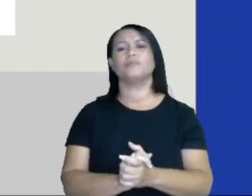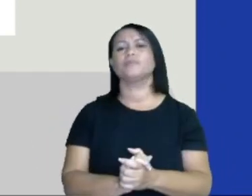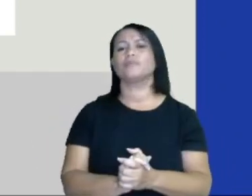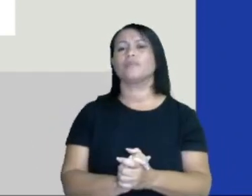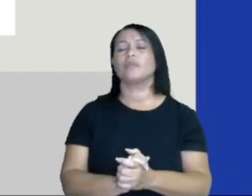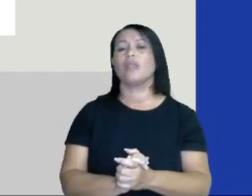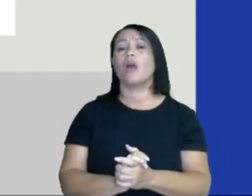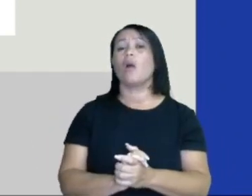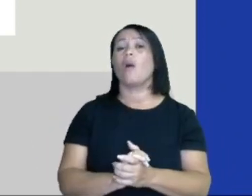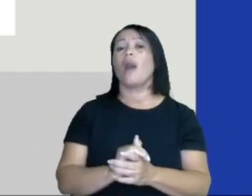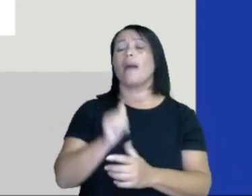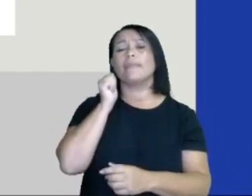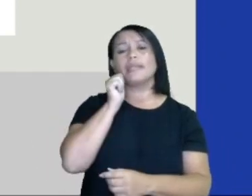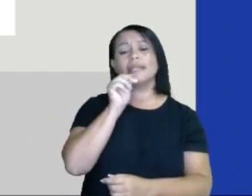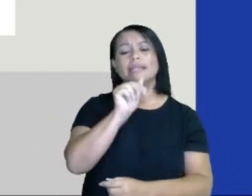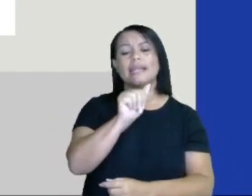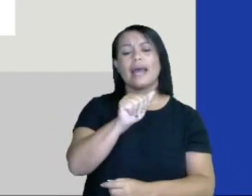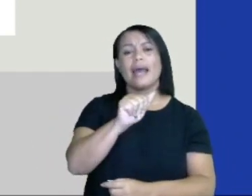E Ana